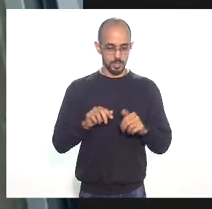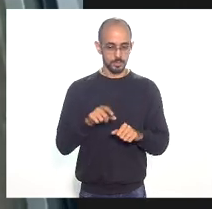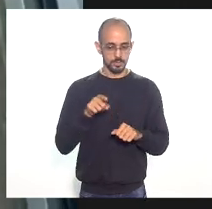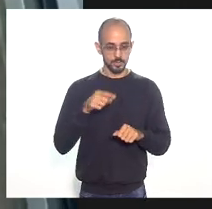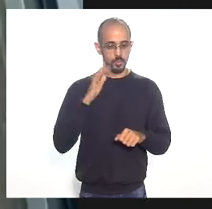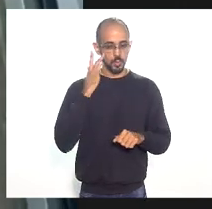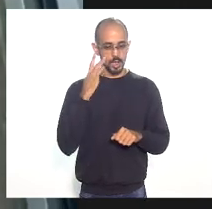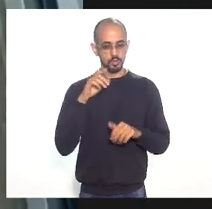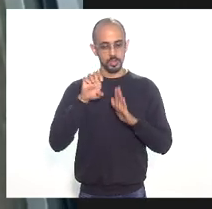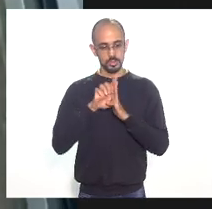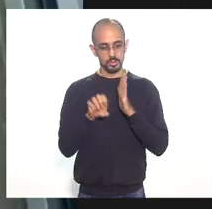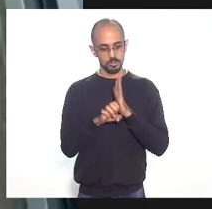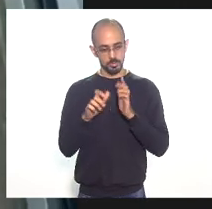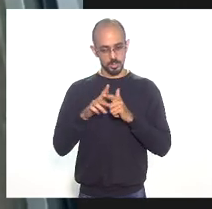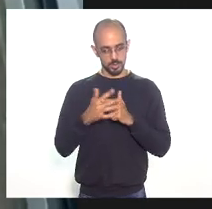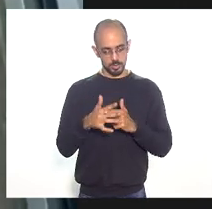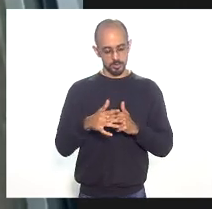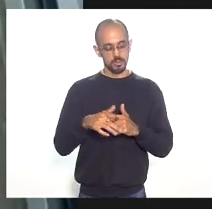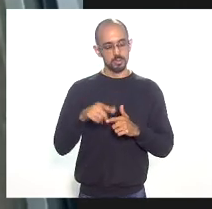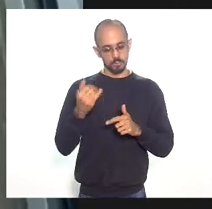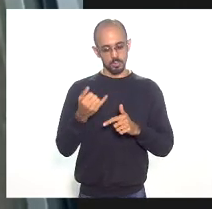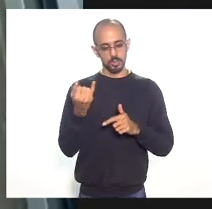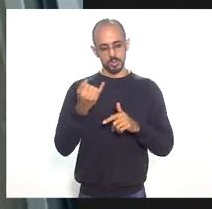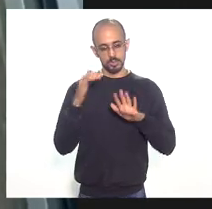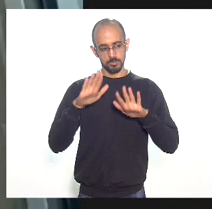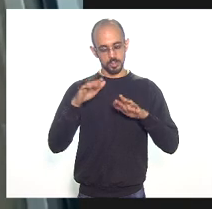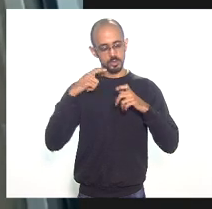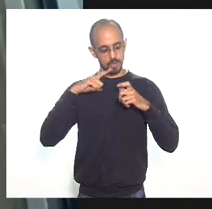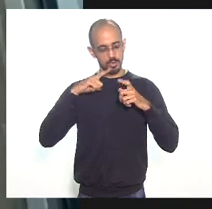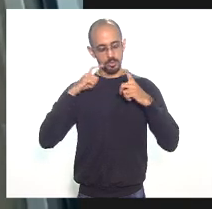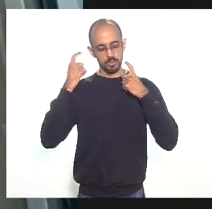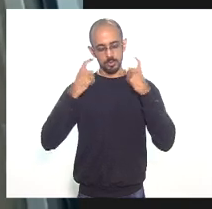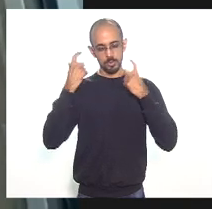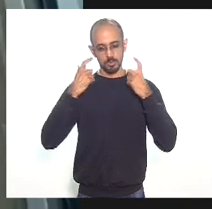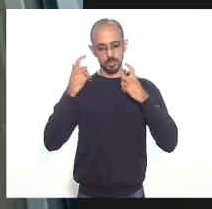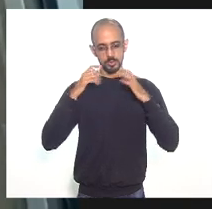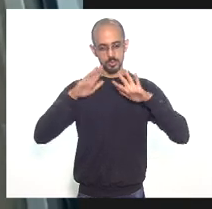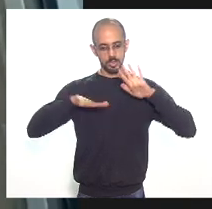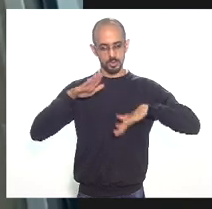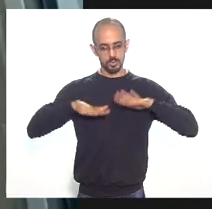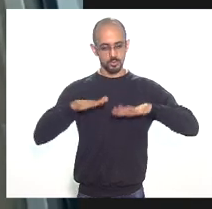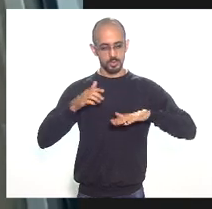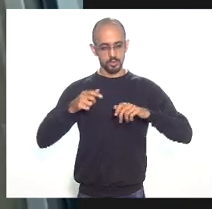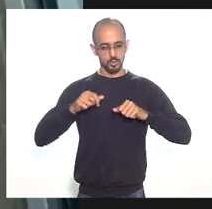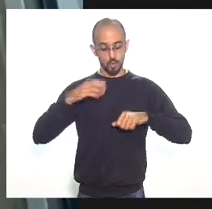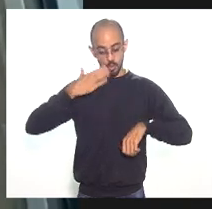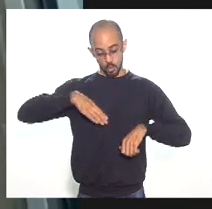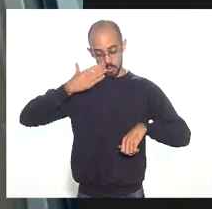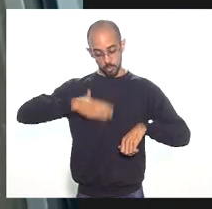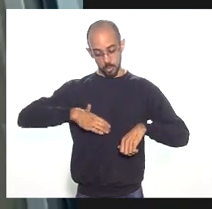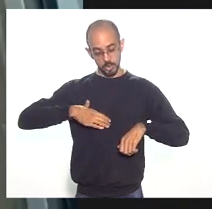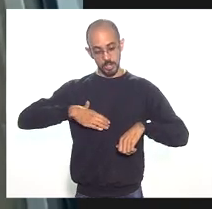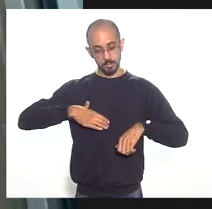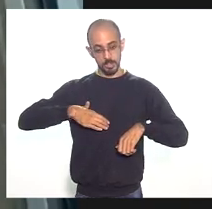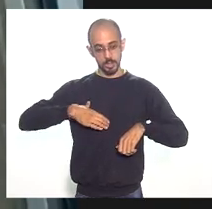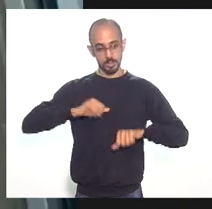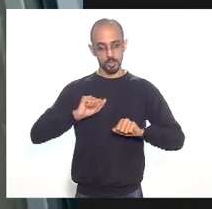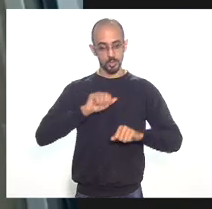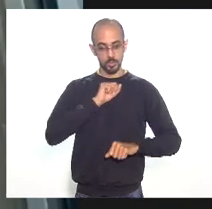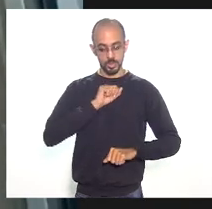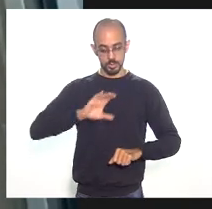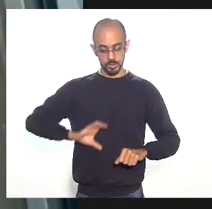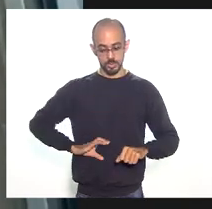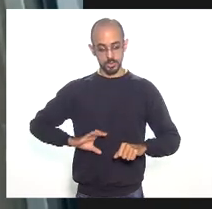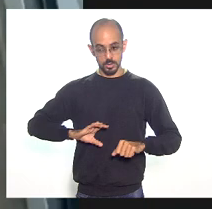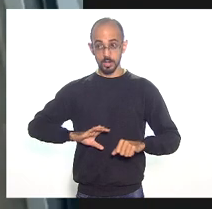são importantes, mas voto favorável, mas tem essa preocupação que por muitas vezes o comportamento deputado do professor